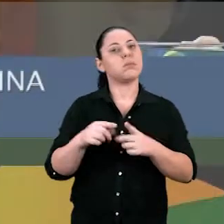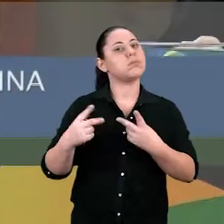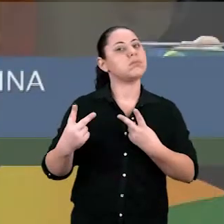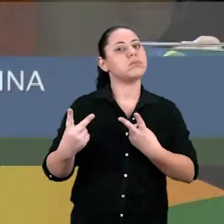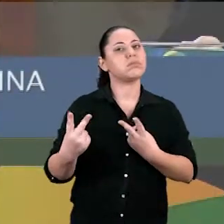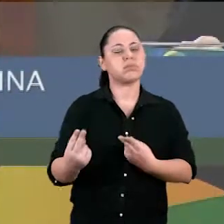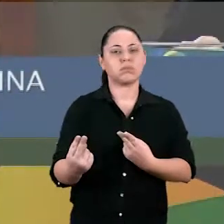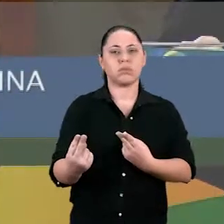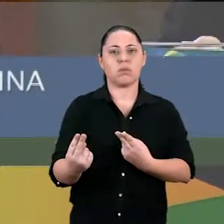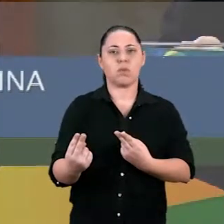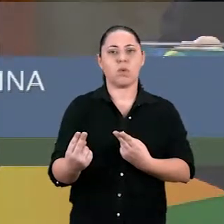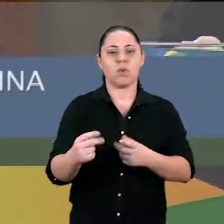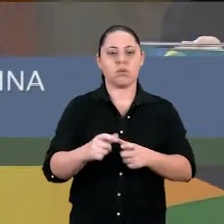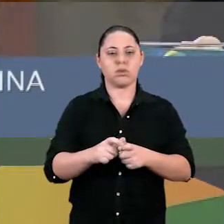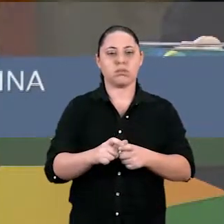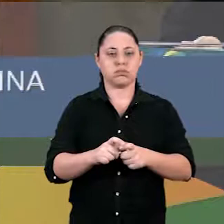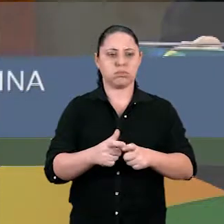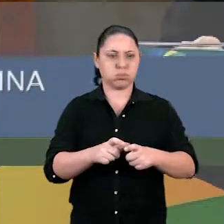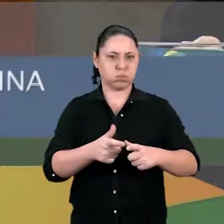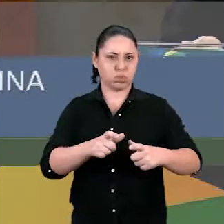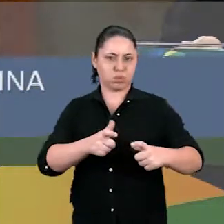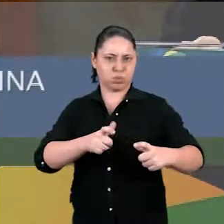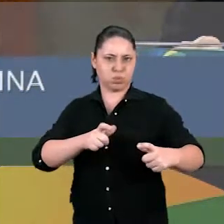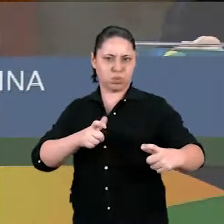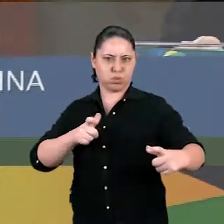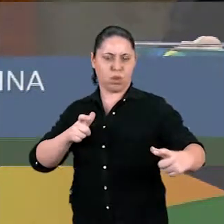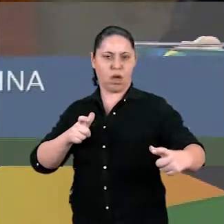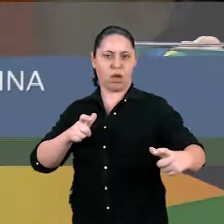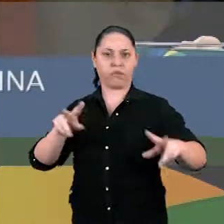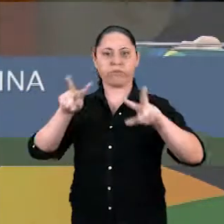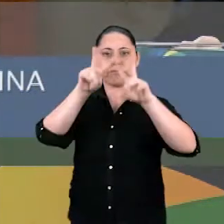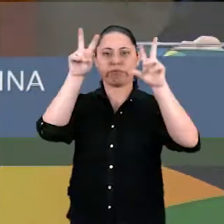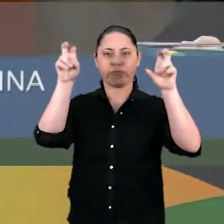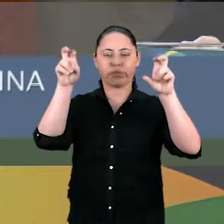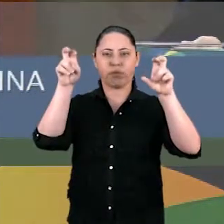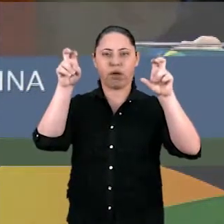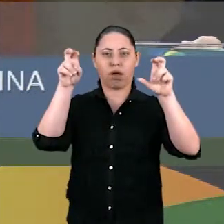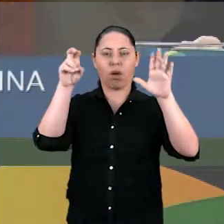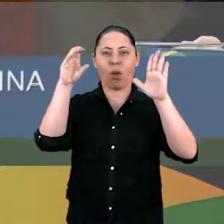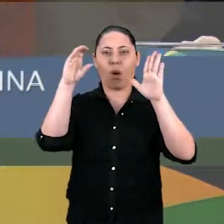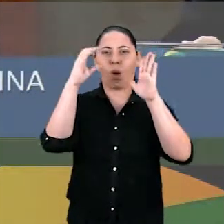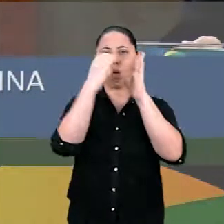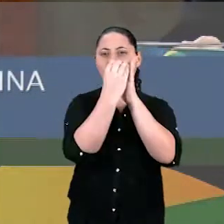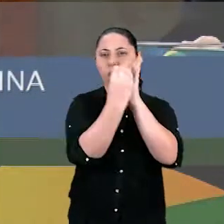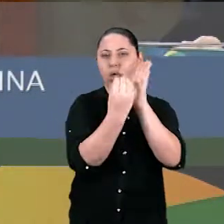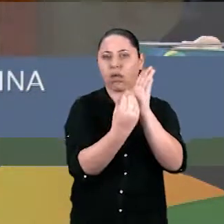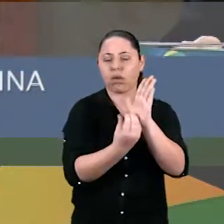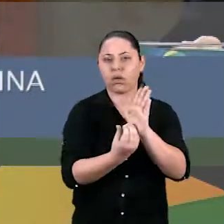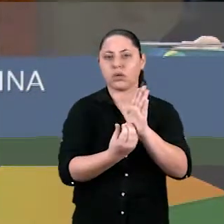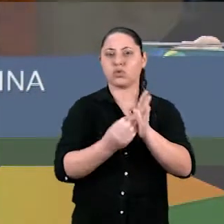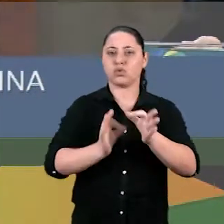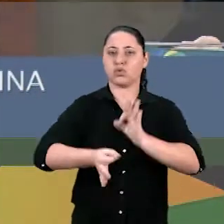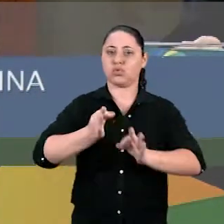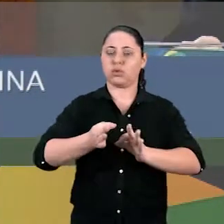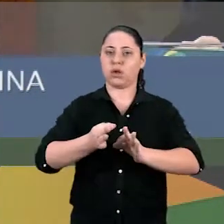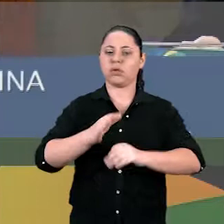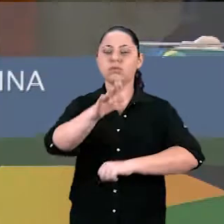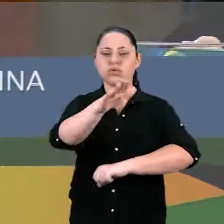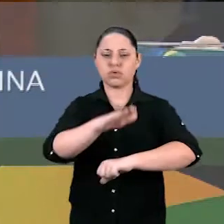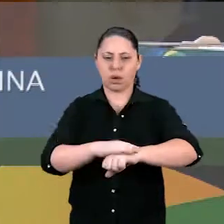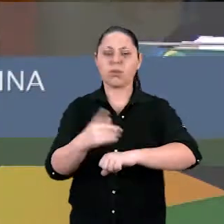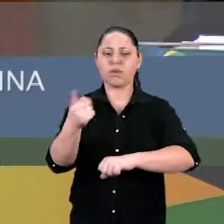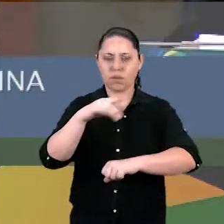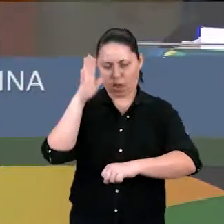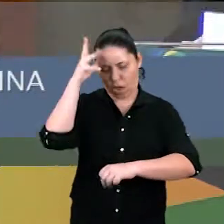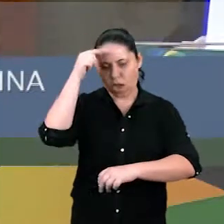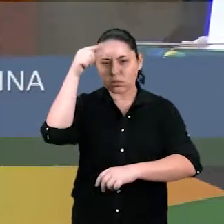da mesma forma como aumentou o número de matérias em que o judiciário foi chamado a